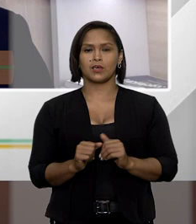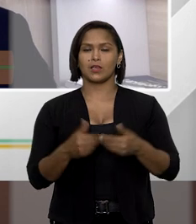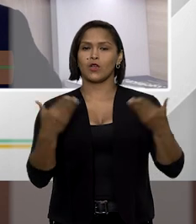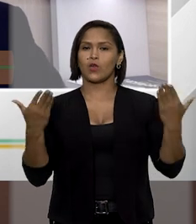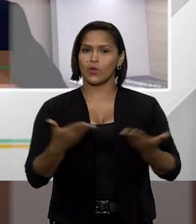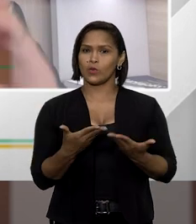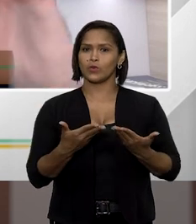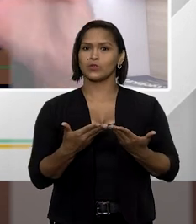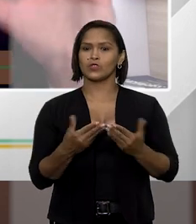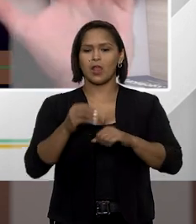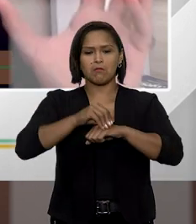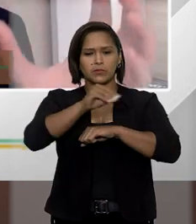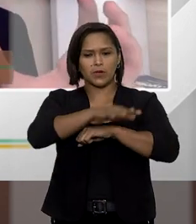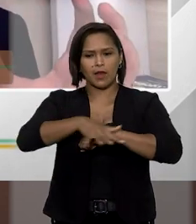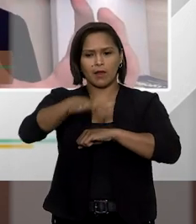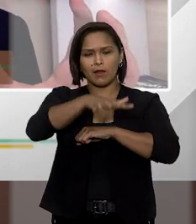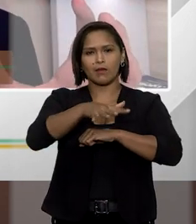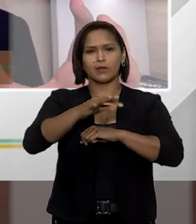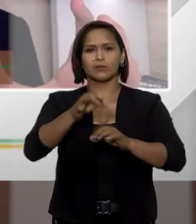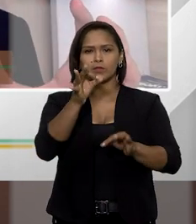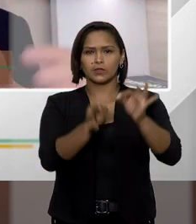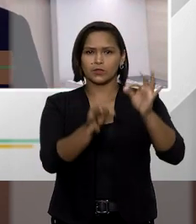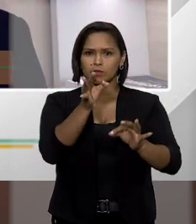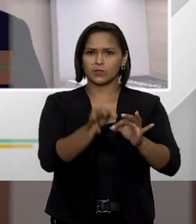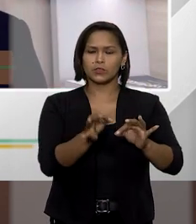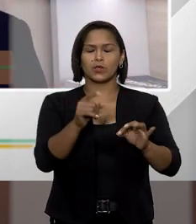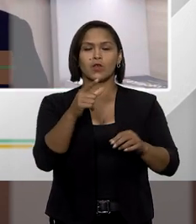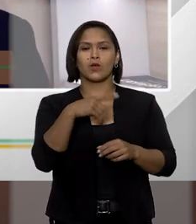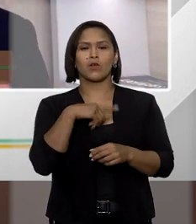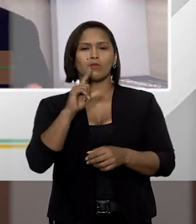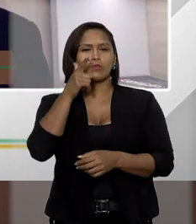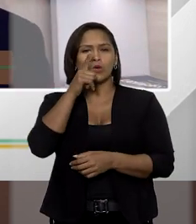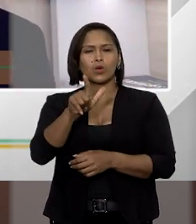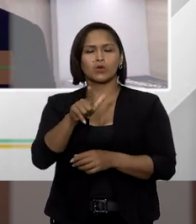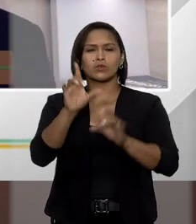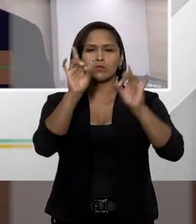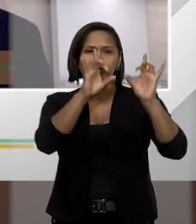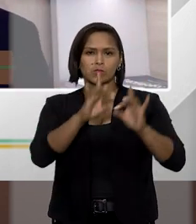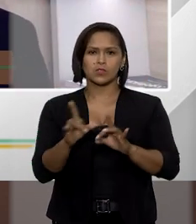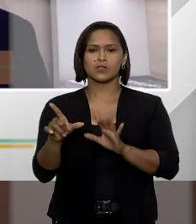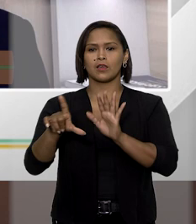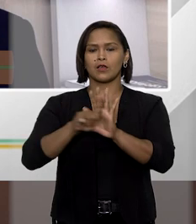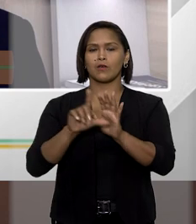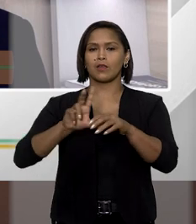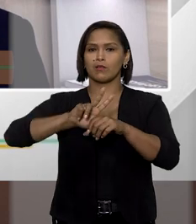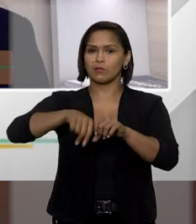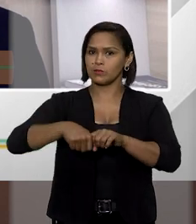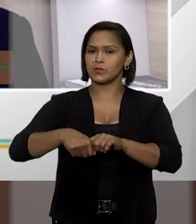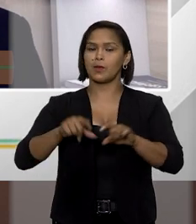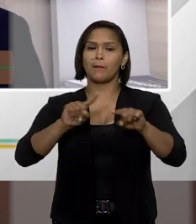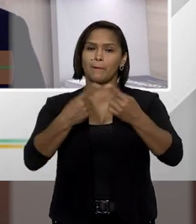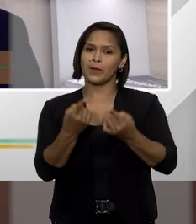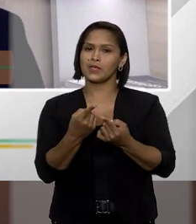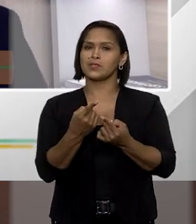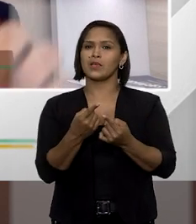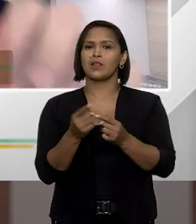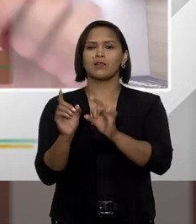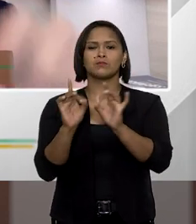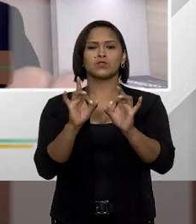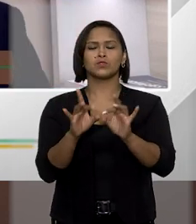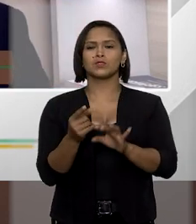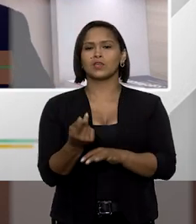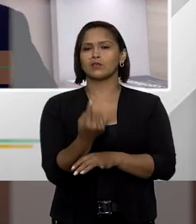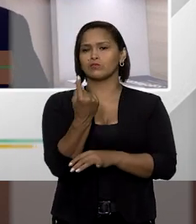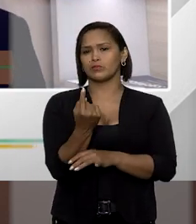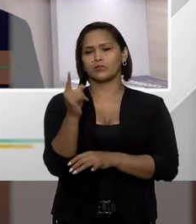ela hoje é espraiada pelo ordenamento jurídico. Ganhou um grande destaque com a lei anticorrupção, mas ela não está